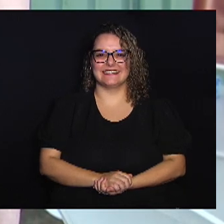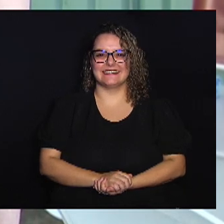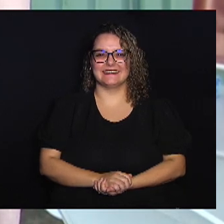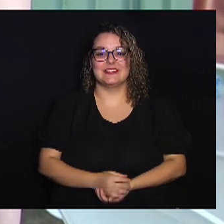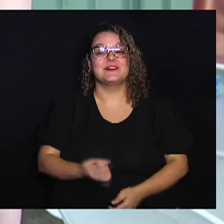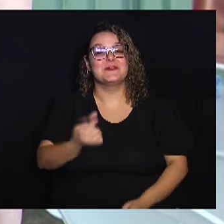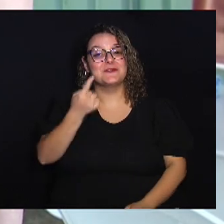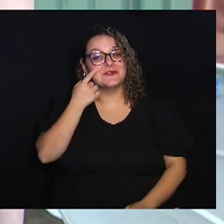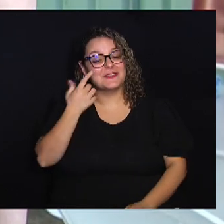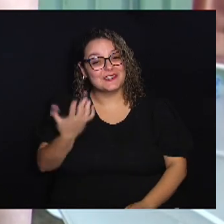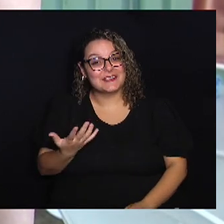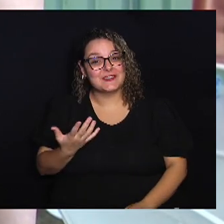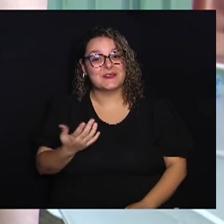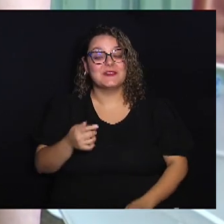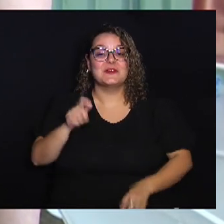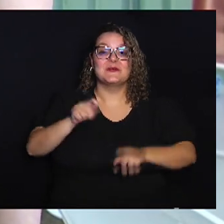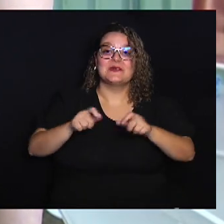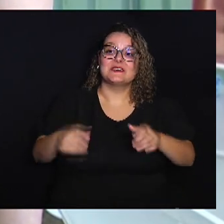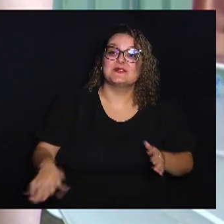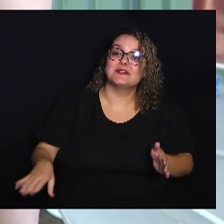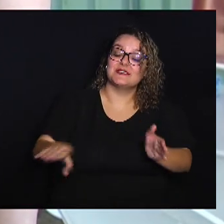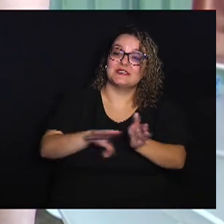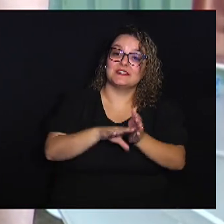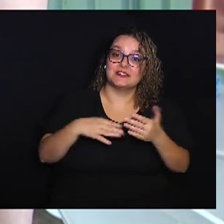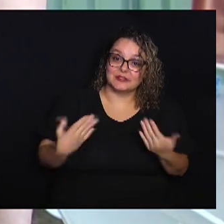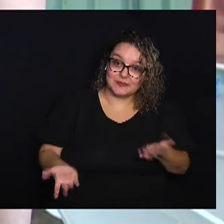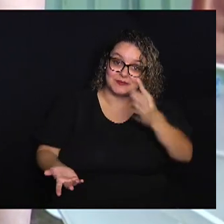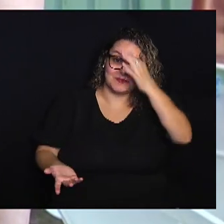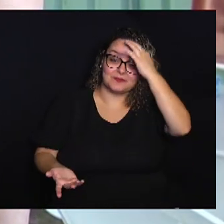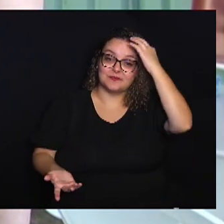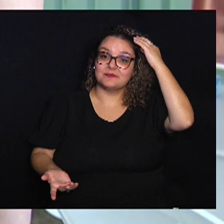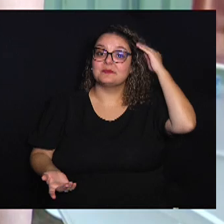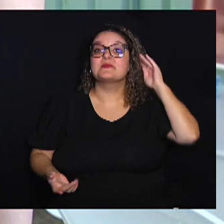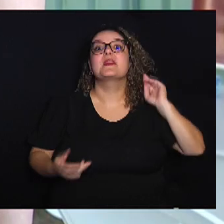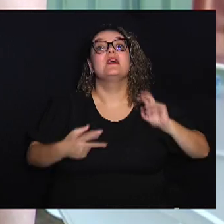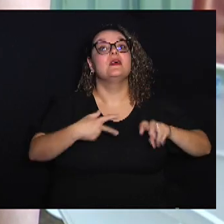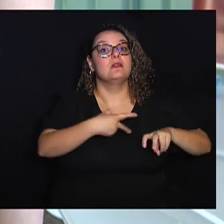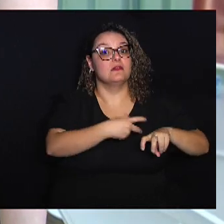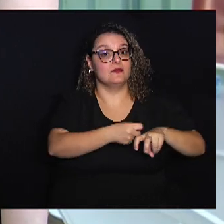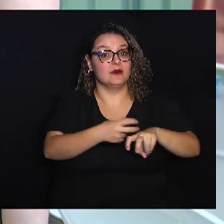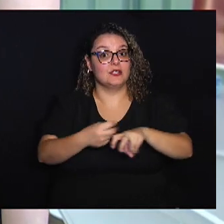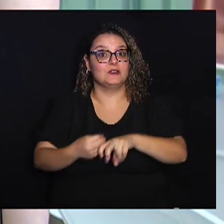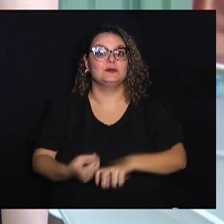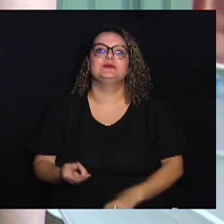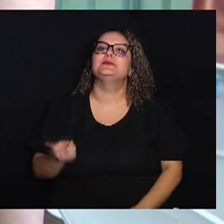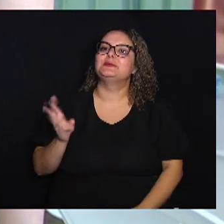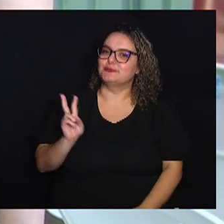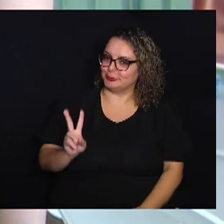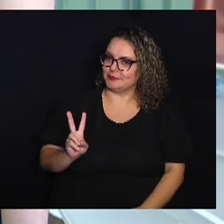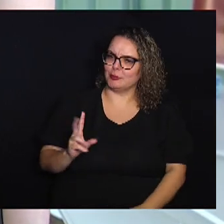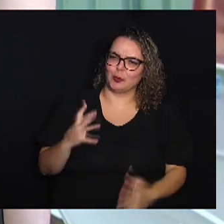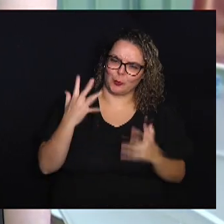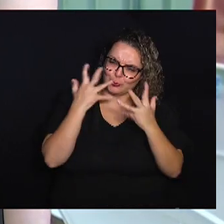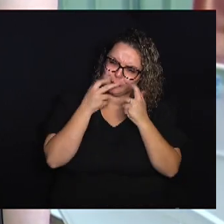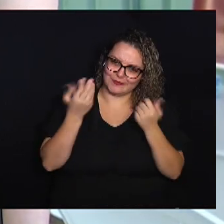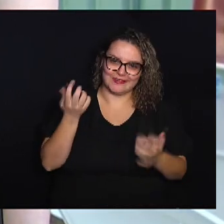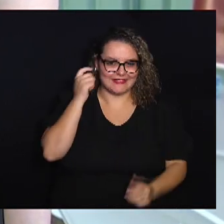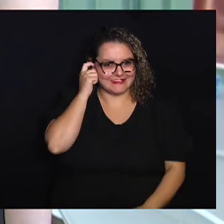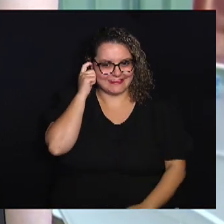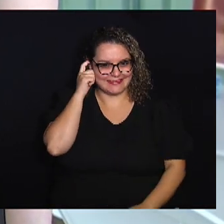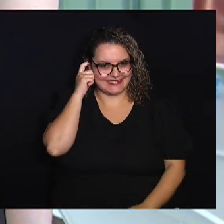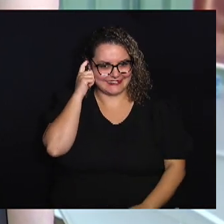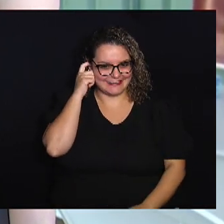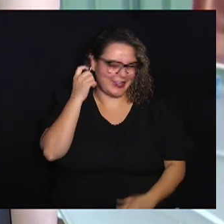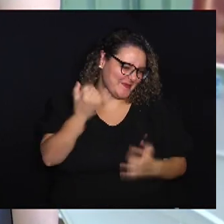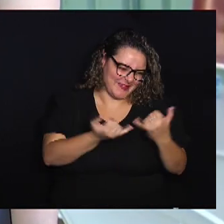Viu só, né? A galerinha chegando, né? Todo mundo ali vacinando 2, né? Que coisa mais linda. Claro que eu, né, fui